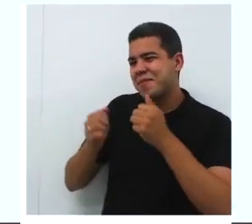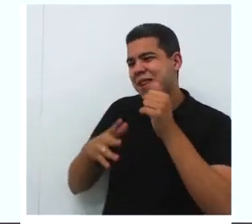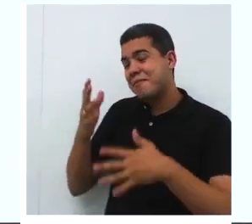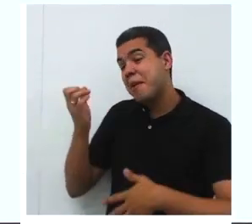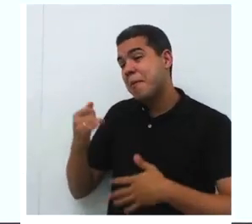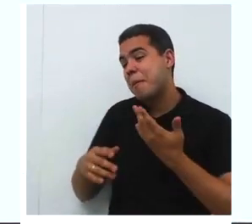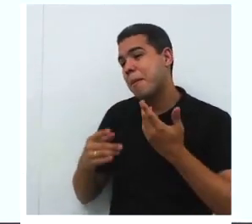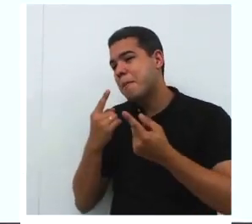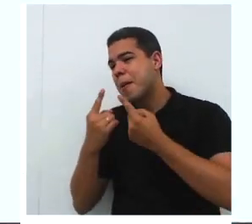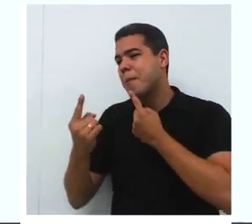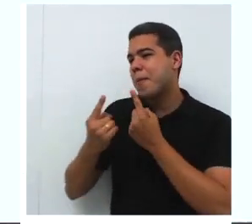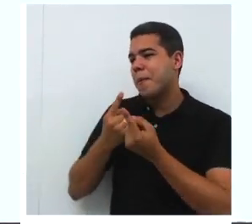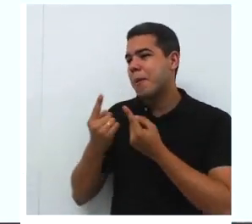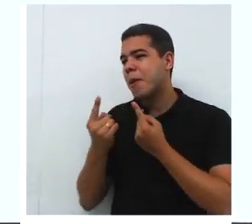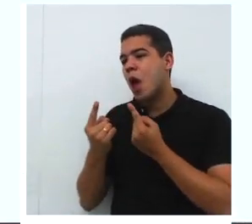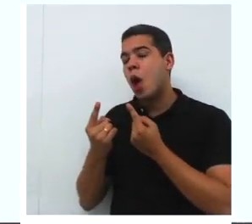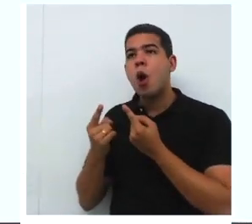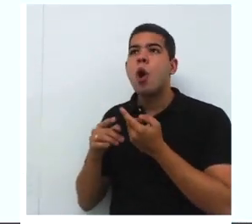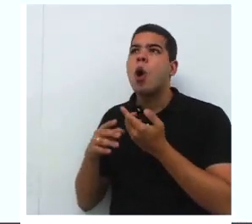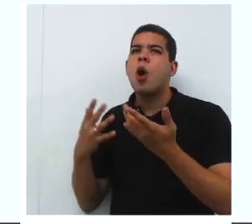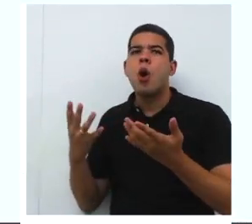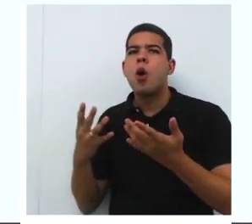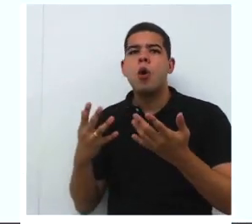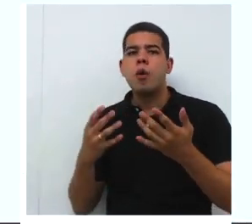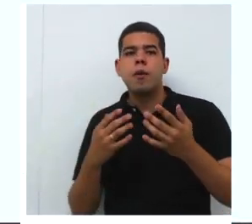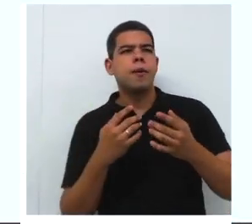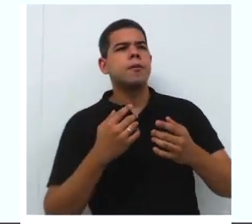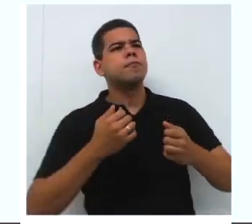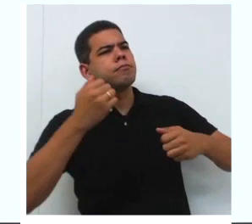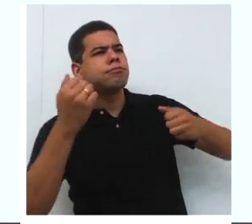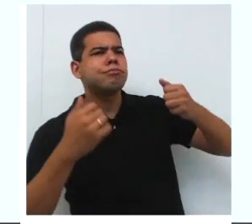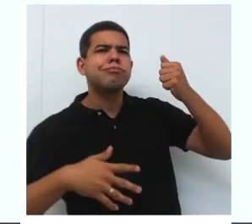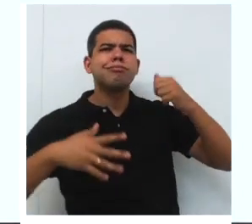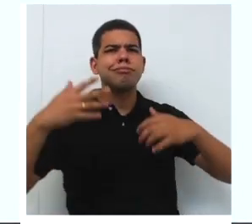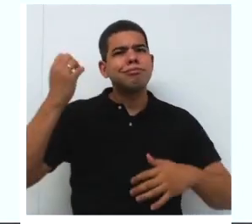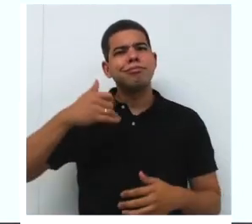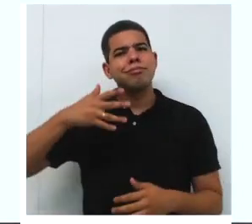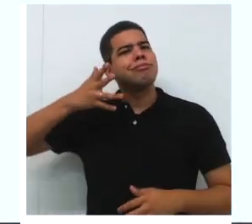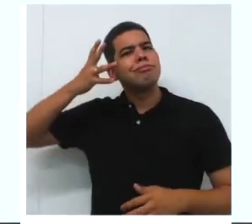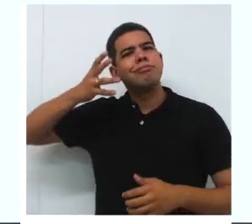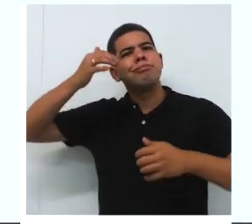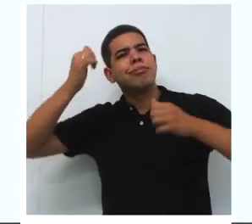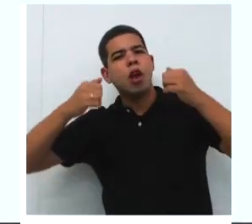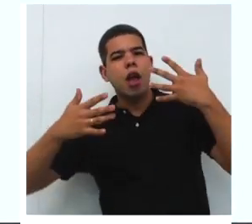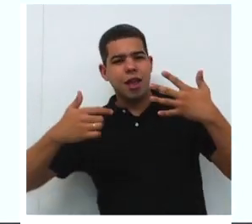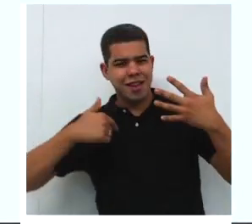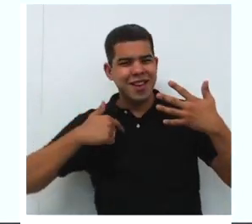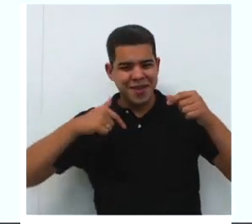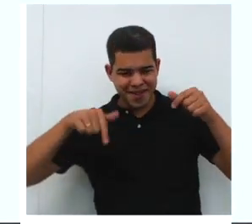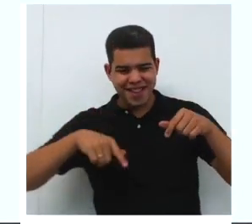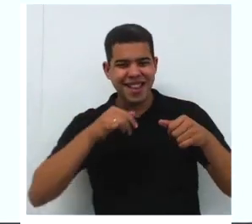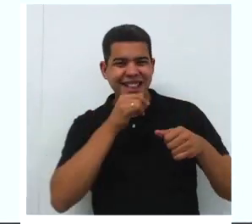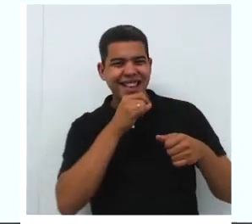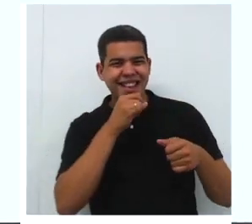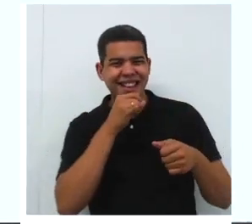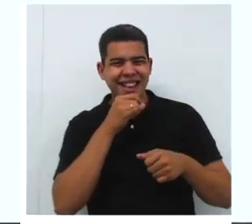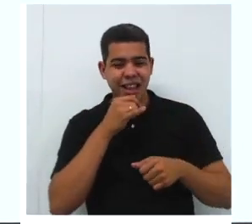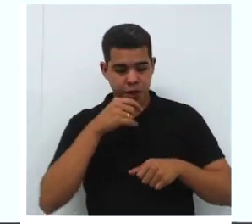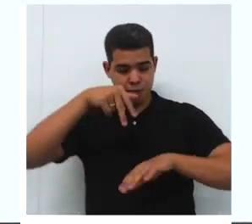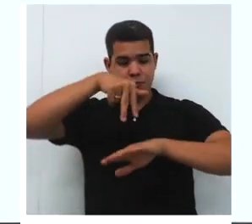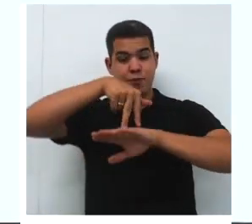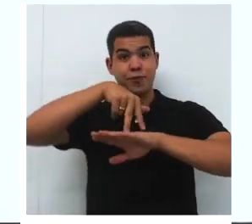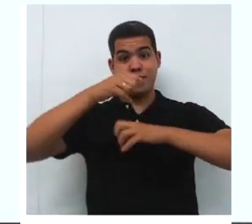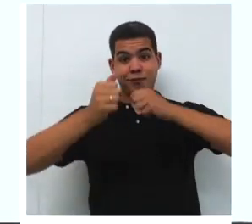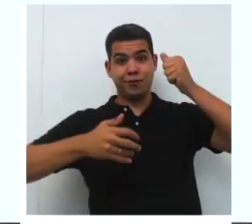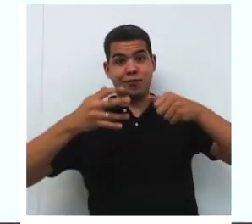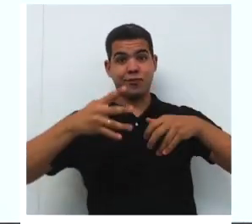certo? Locutor, interlocutor, ou se você se comunica com muitas pessoas, como eu estou fazendo agora. Por quê? São muitos que